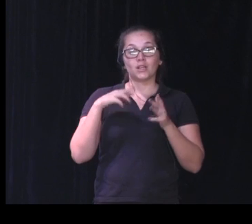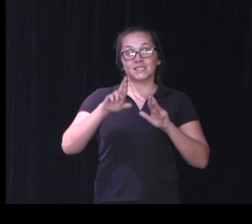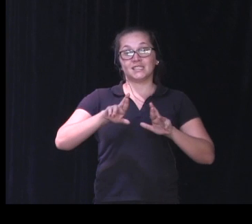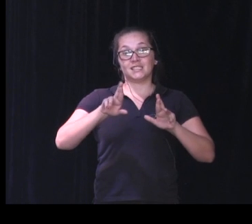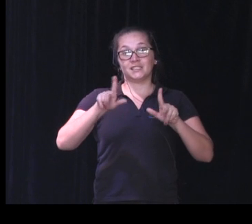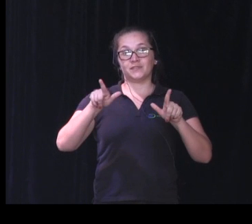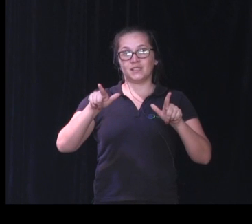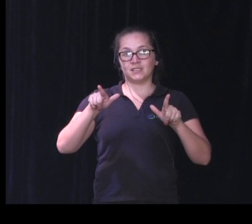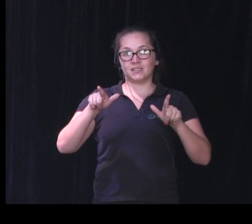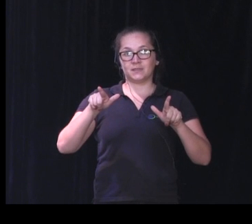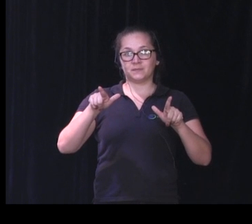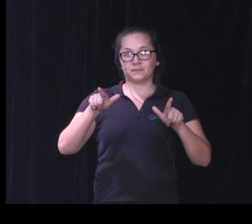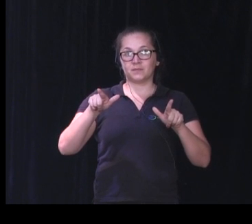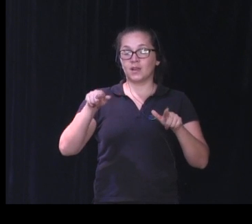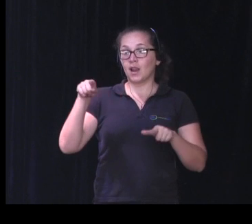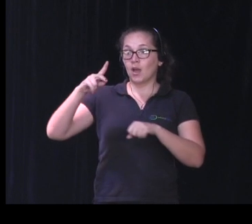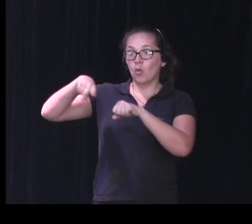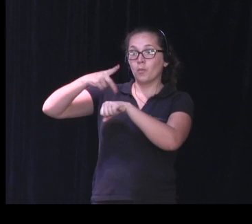sempre tendem a